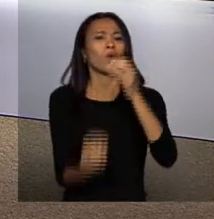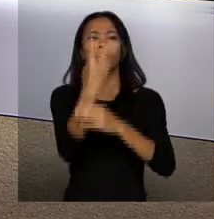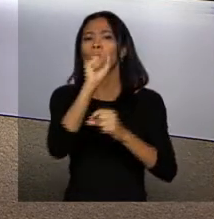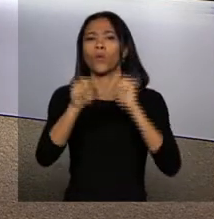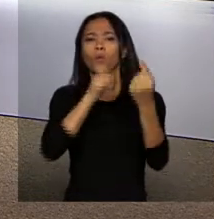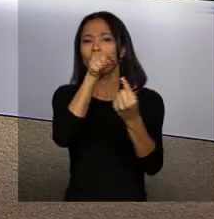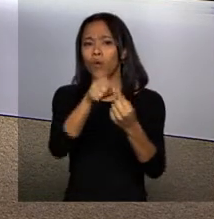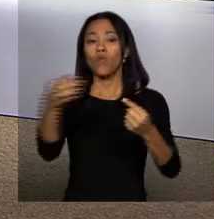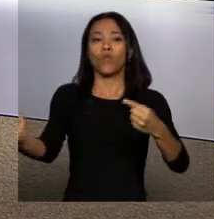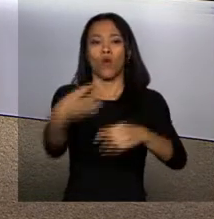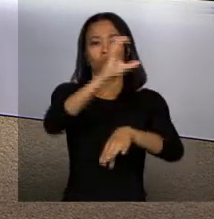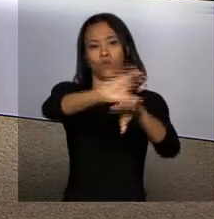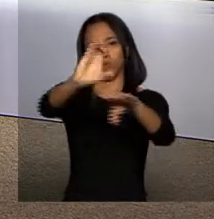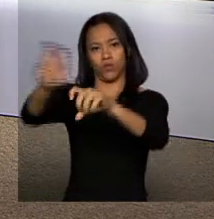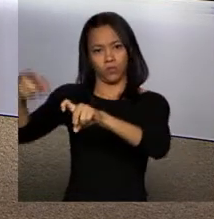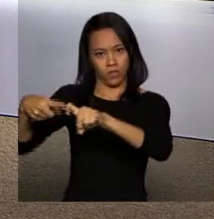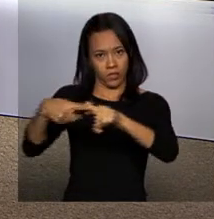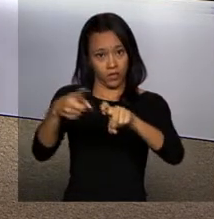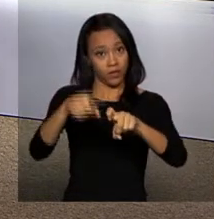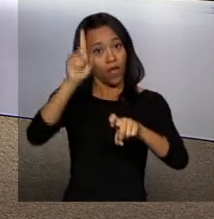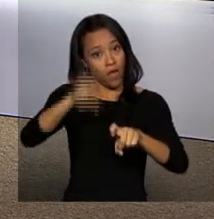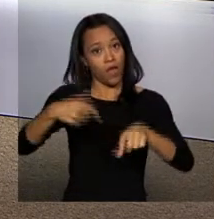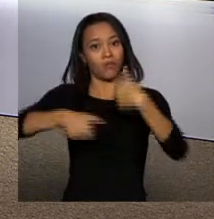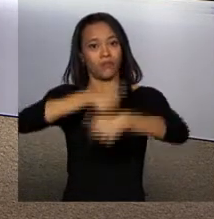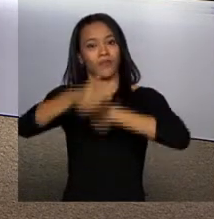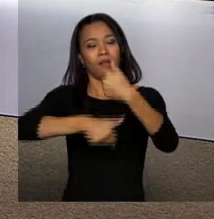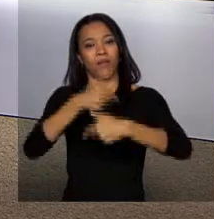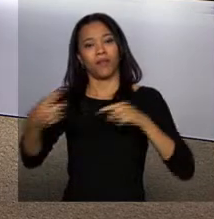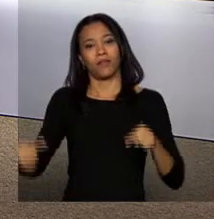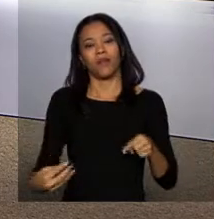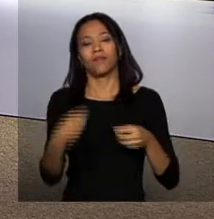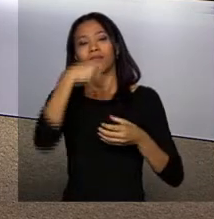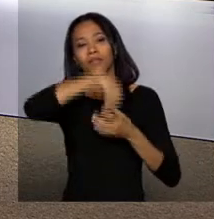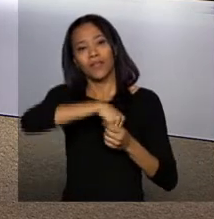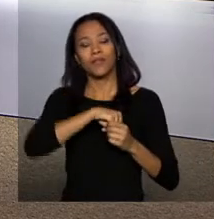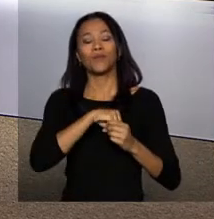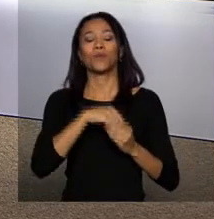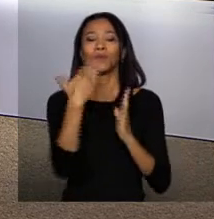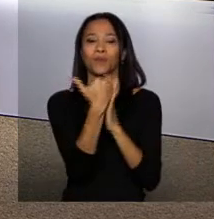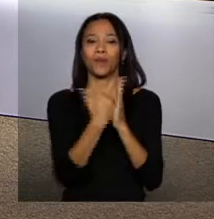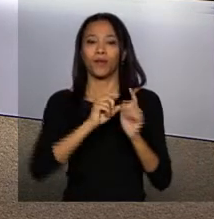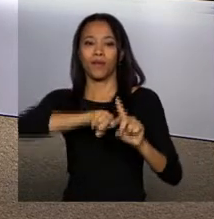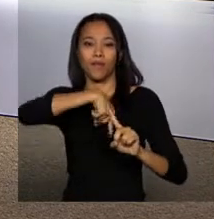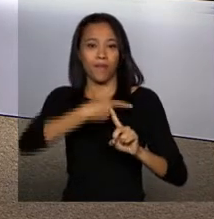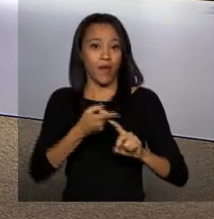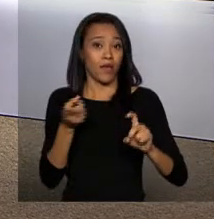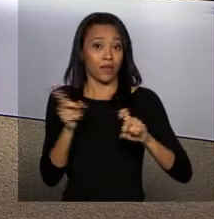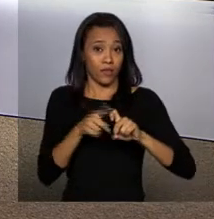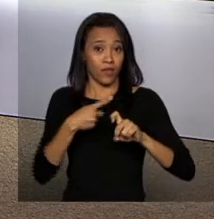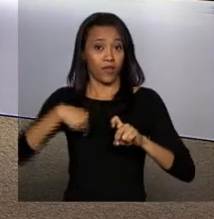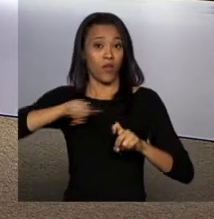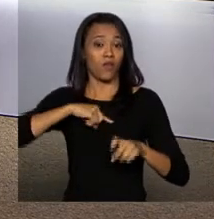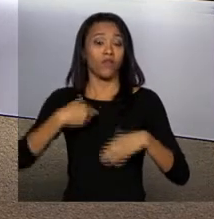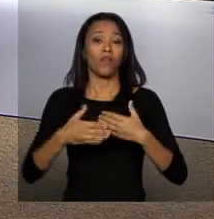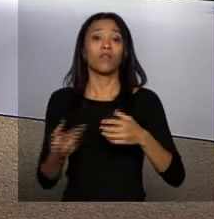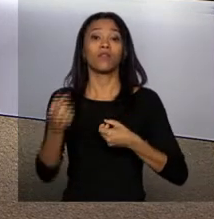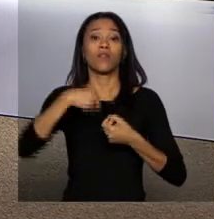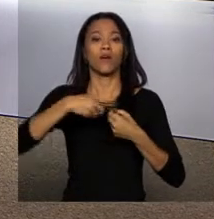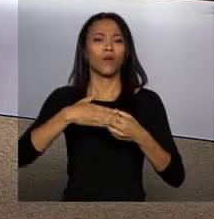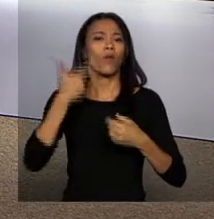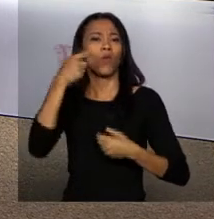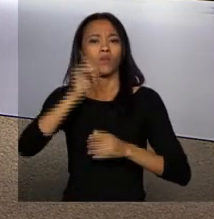cursos de medicina, uma ação que faz parte das medidas estruturantes do programa Mais Médicos. Nós podemos voltar a qualquer